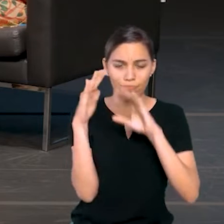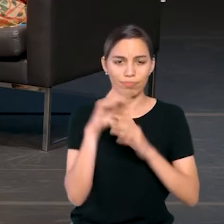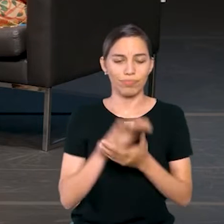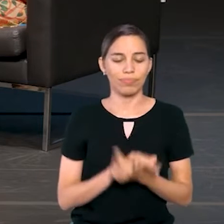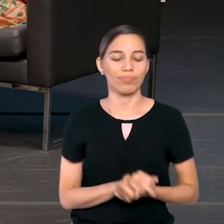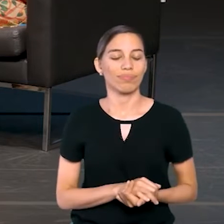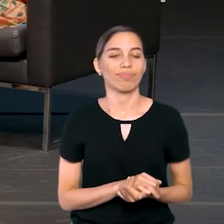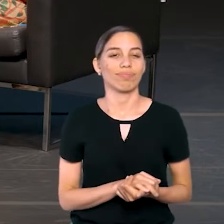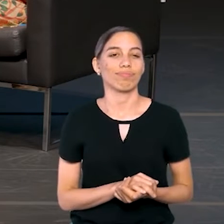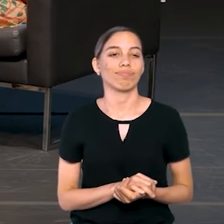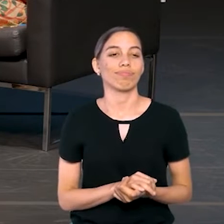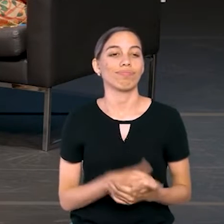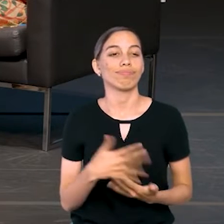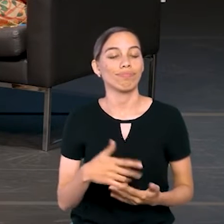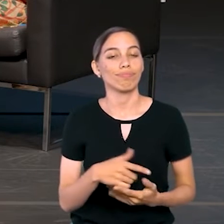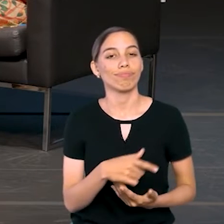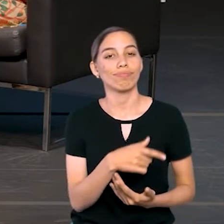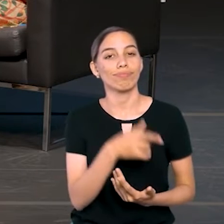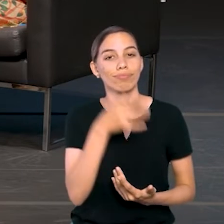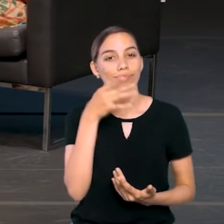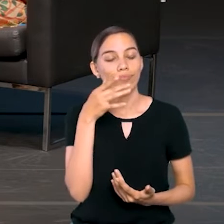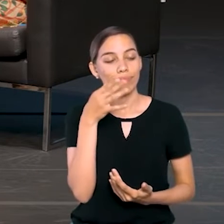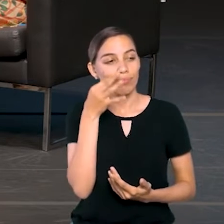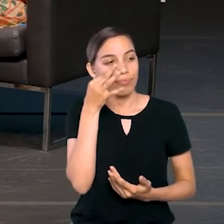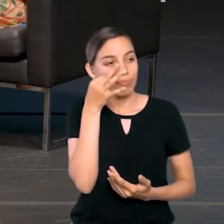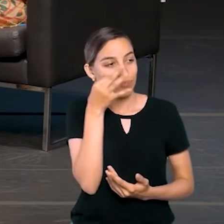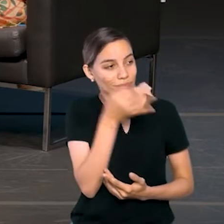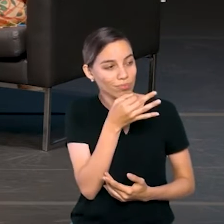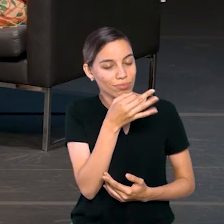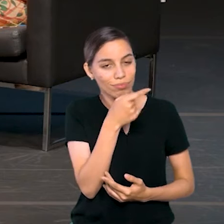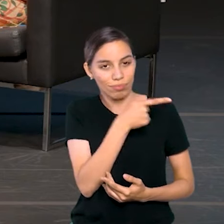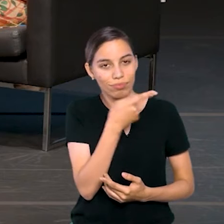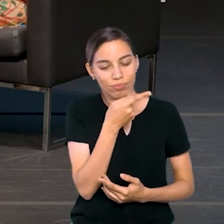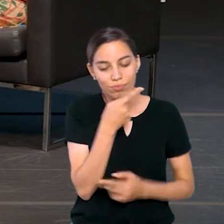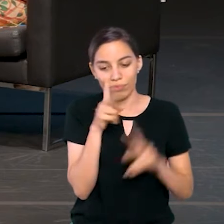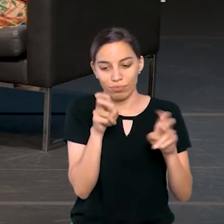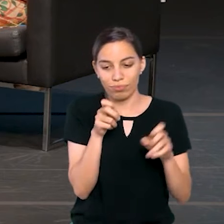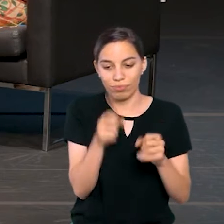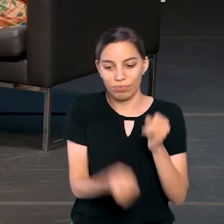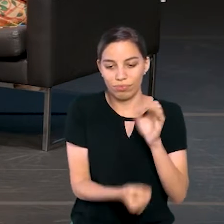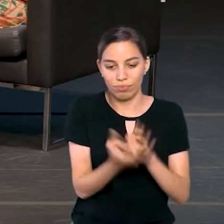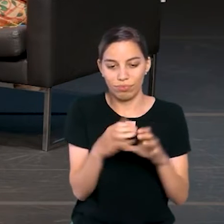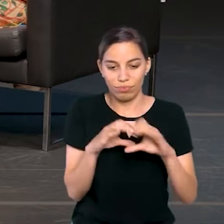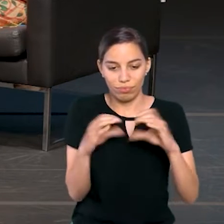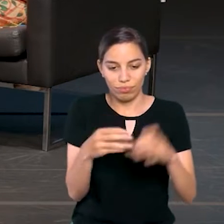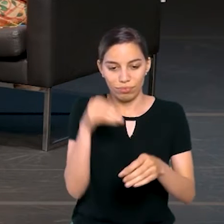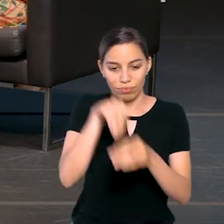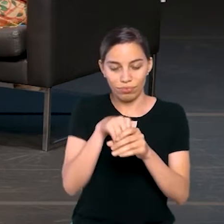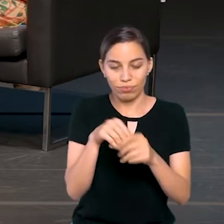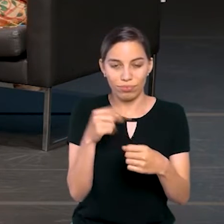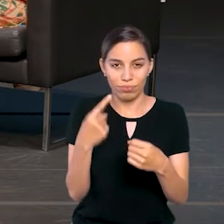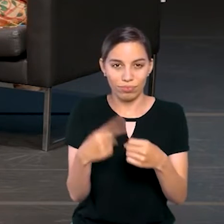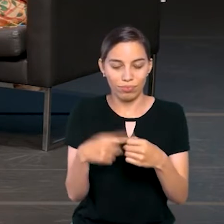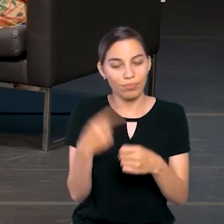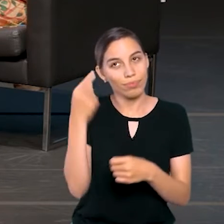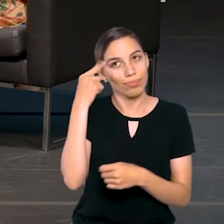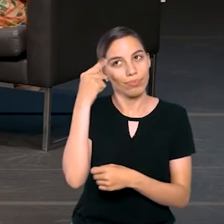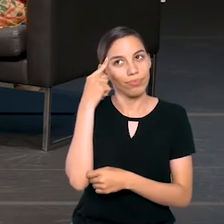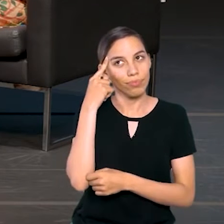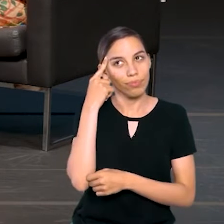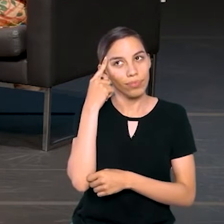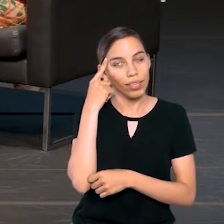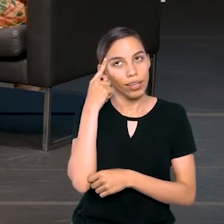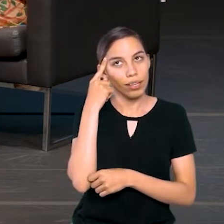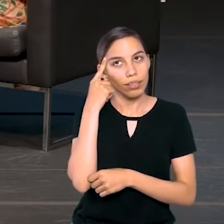Ouvindo o senhor falar sobre essa dificuldade de criar comunidade na cidade, eu fiquei pensando na própria